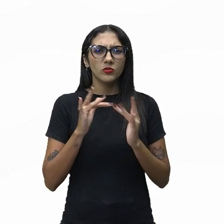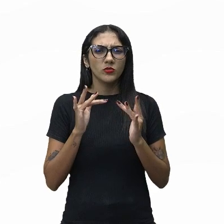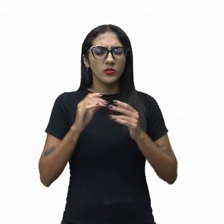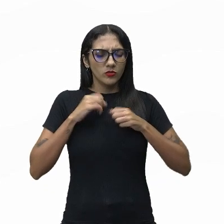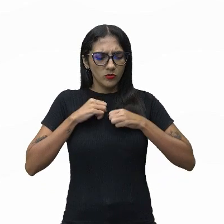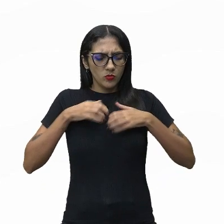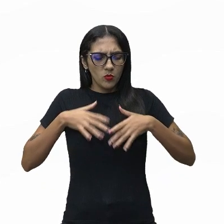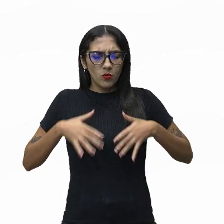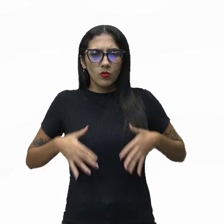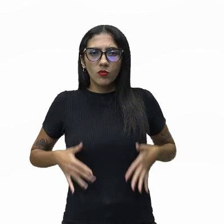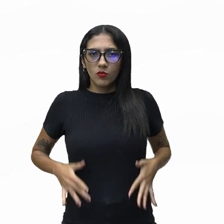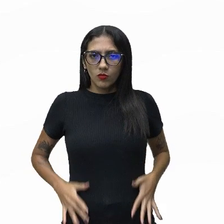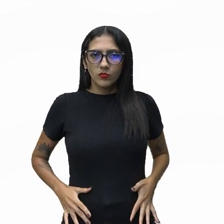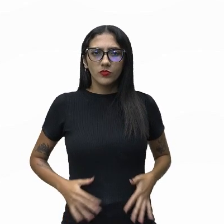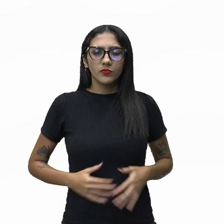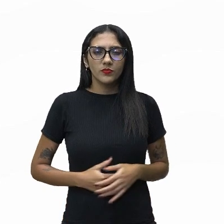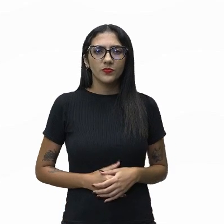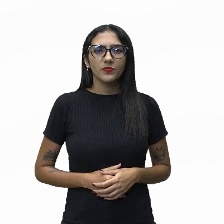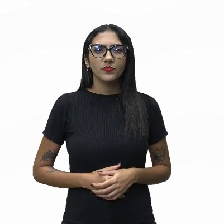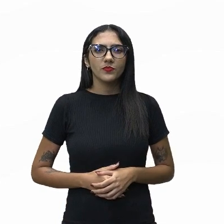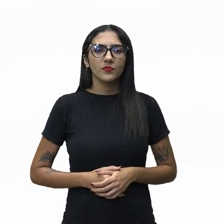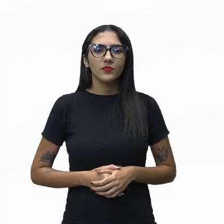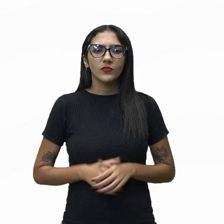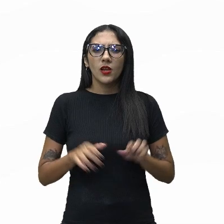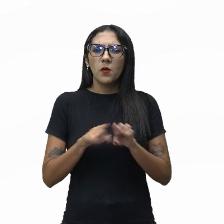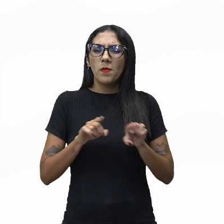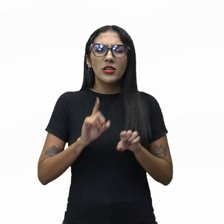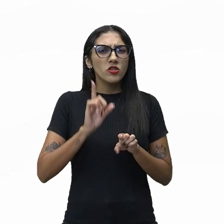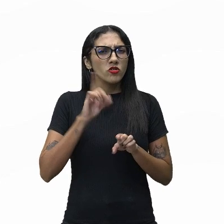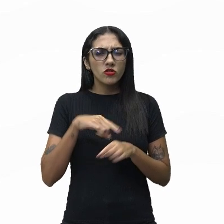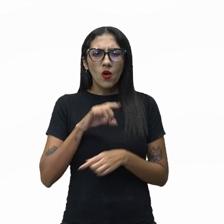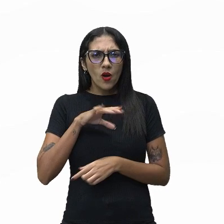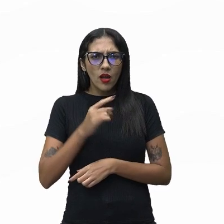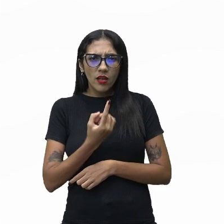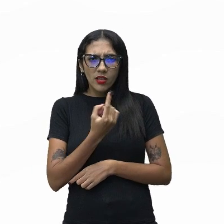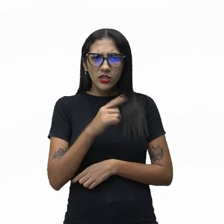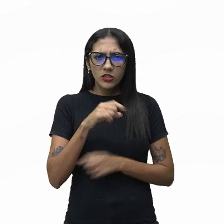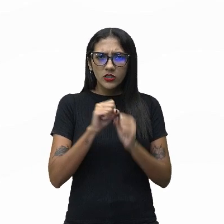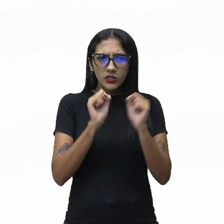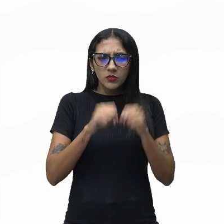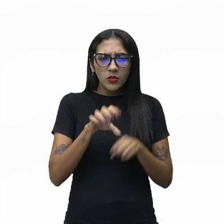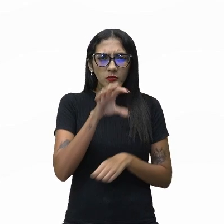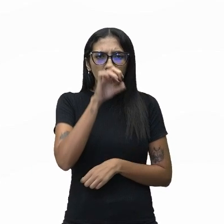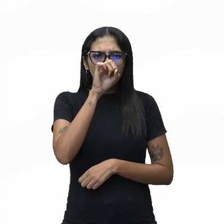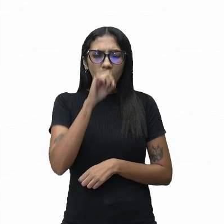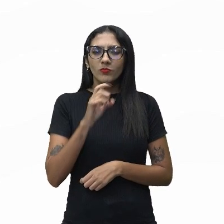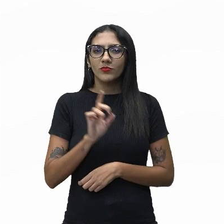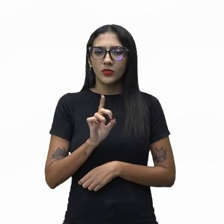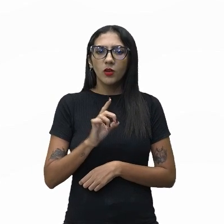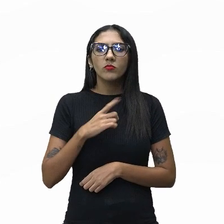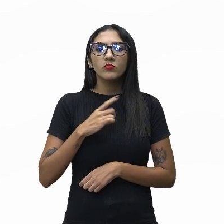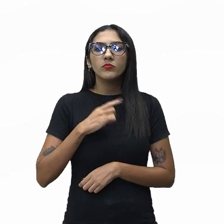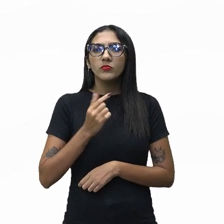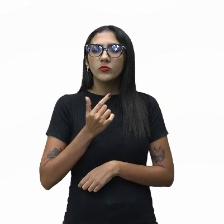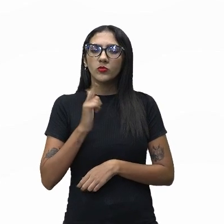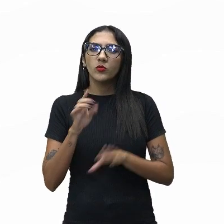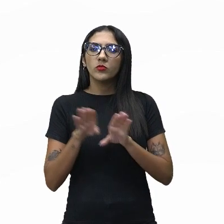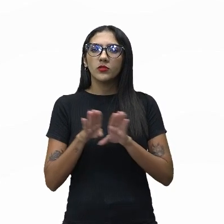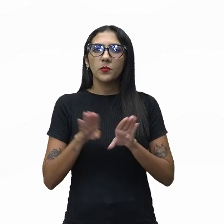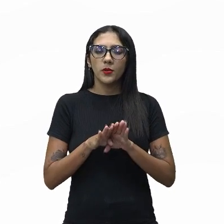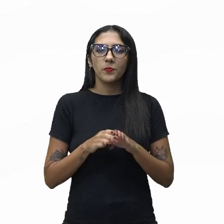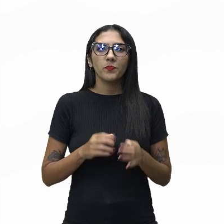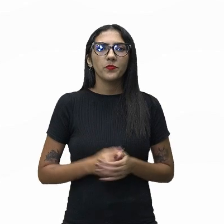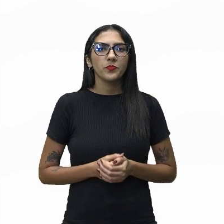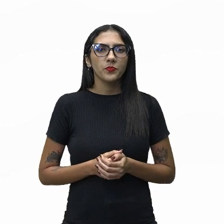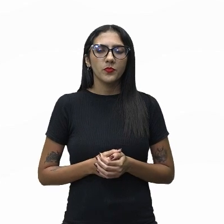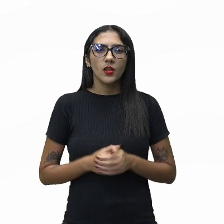tecidos, para chegar em todas as células. Mas não é só o sistema respiratório que faz isso. A gente também tem o sistema aí